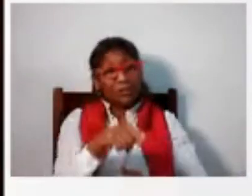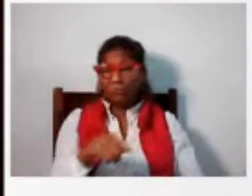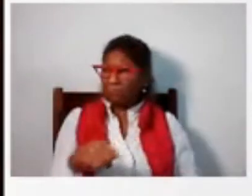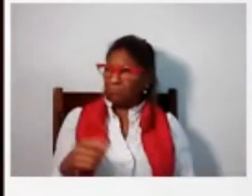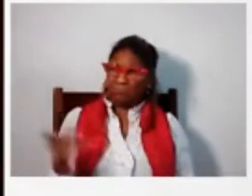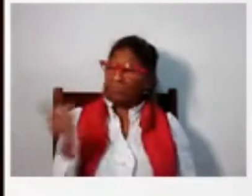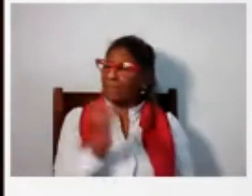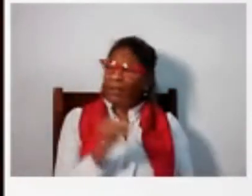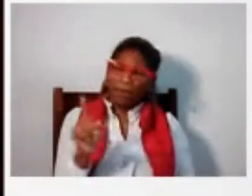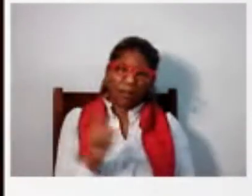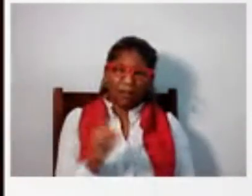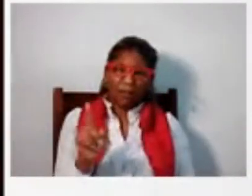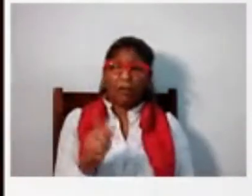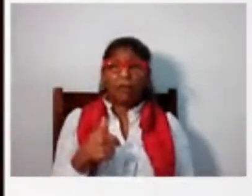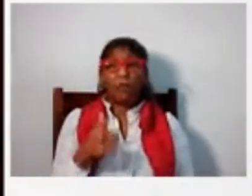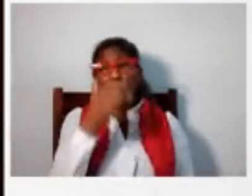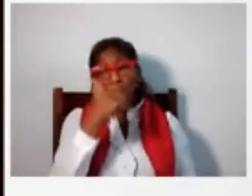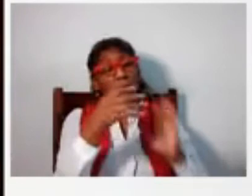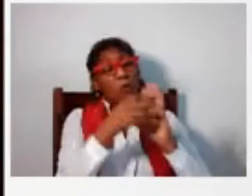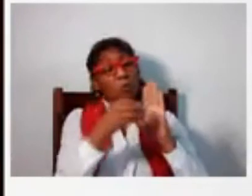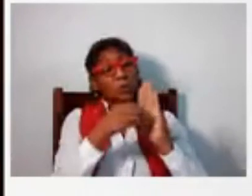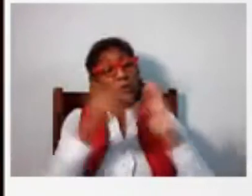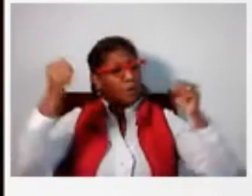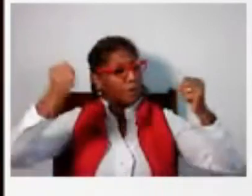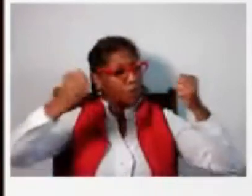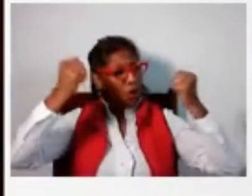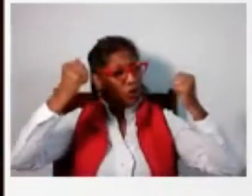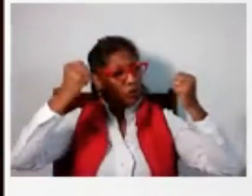contrário. Eu considero que o modelo se fortalece, porque